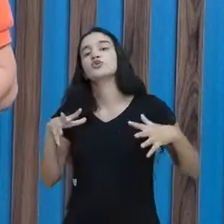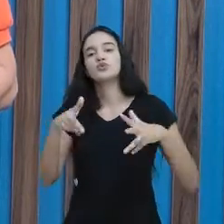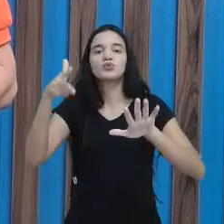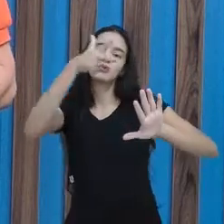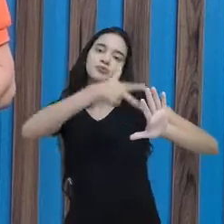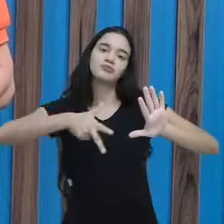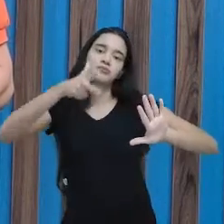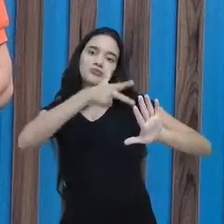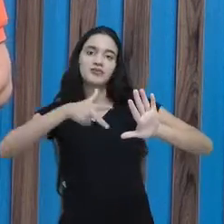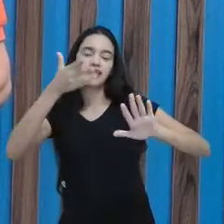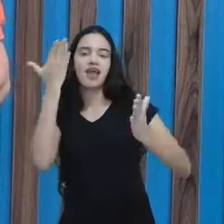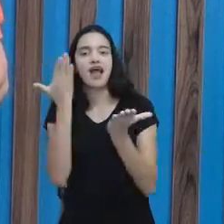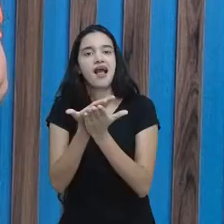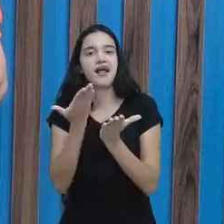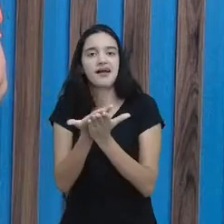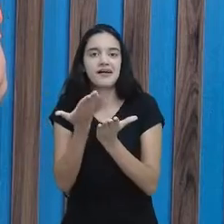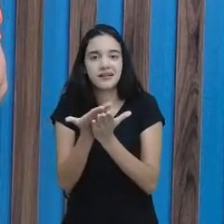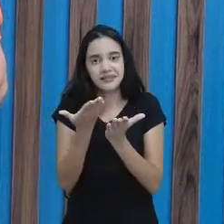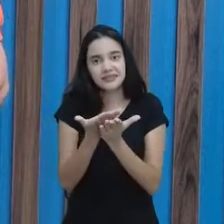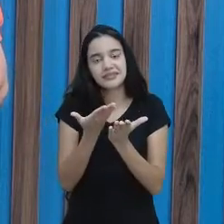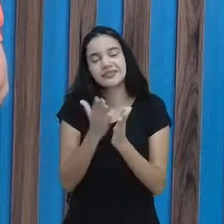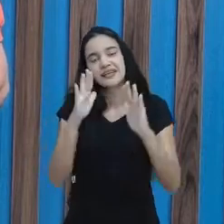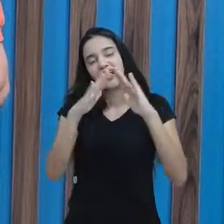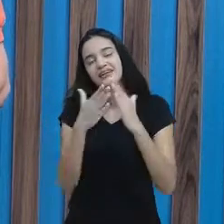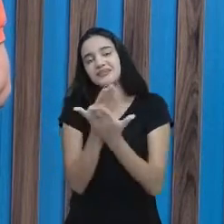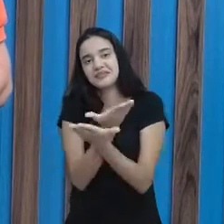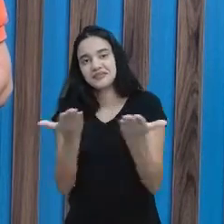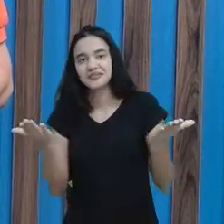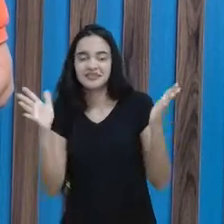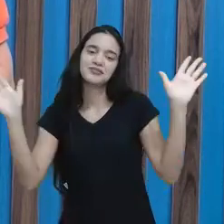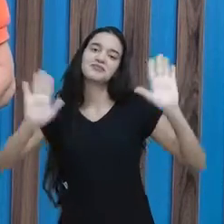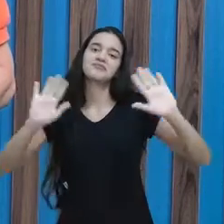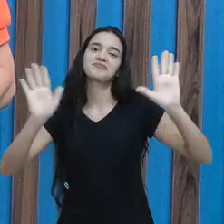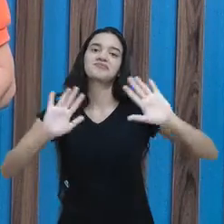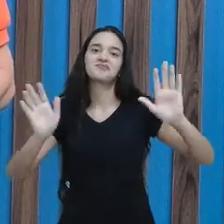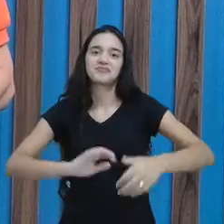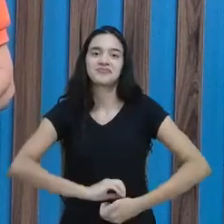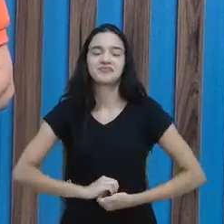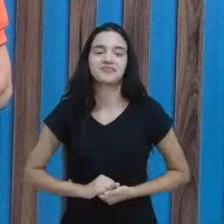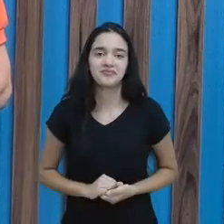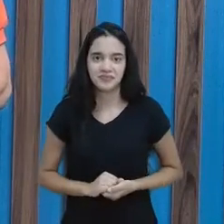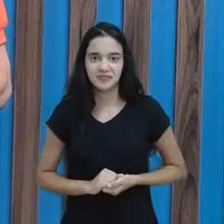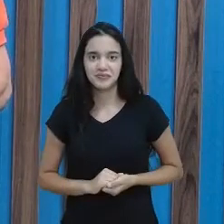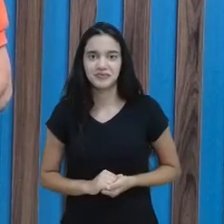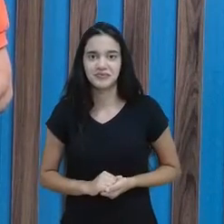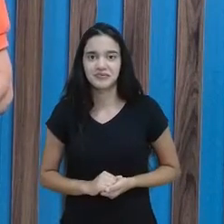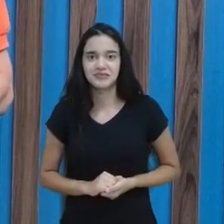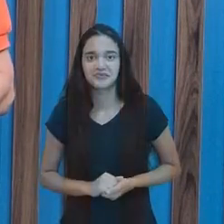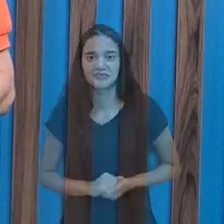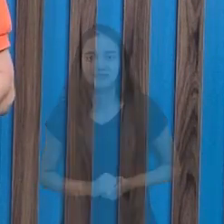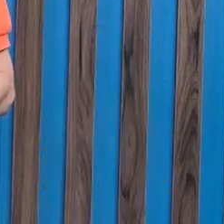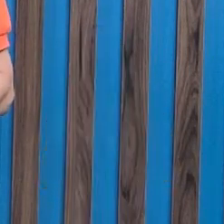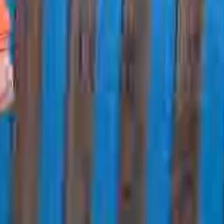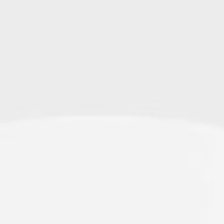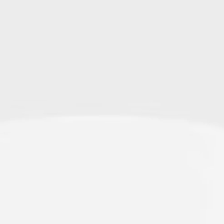equipe que fez com que a aula chegasse até a residência de vocês. Tchau, tchau, pessoal. Até a próxima aula.